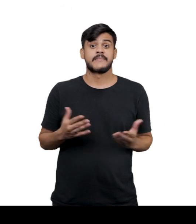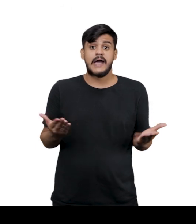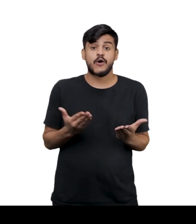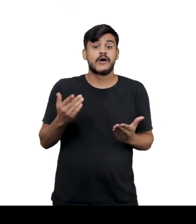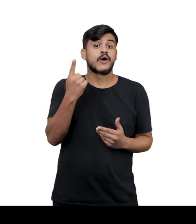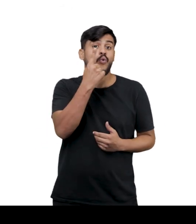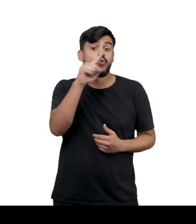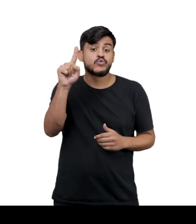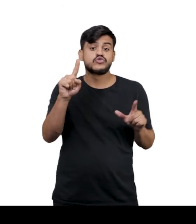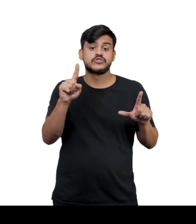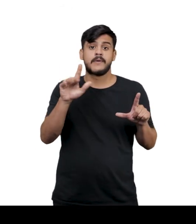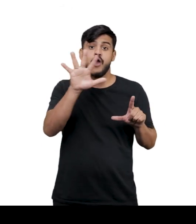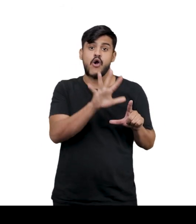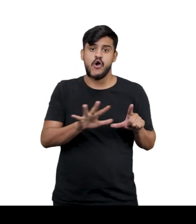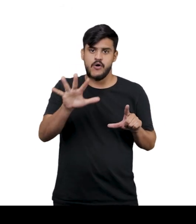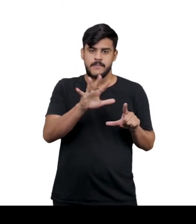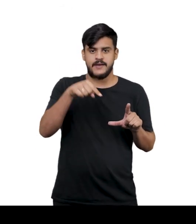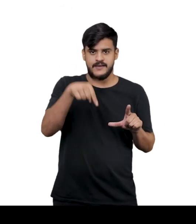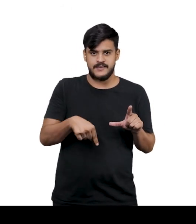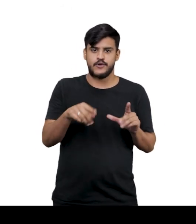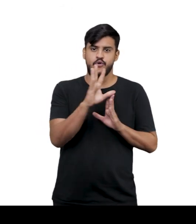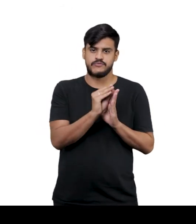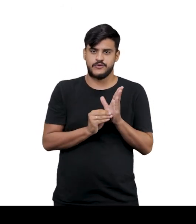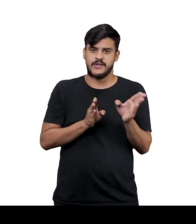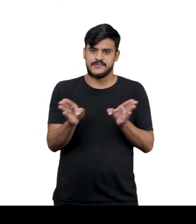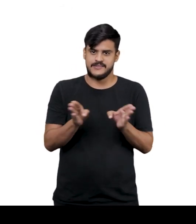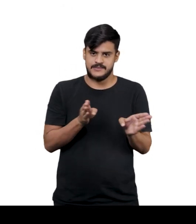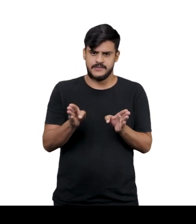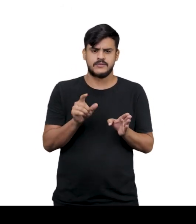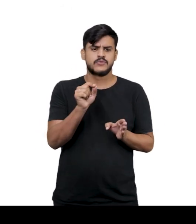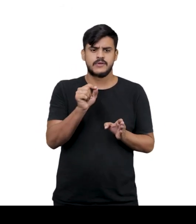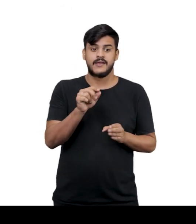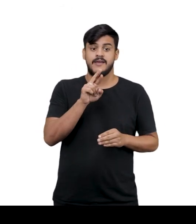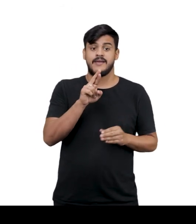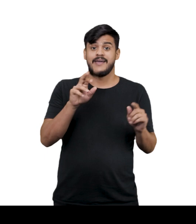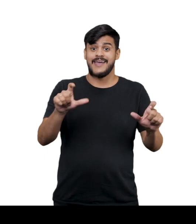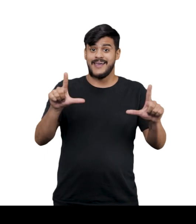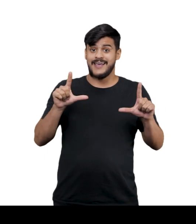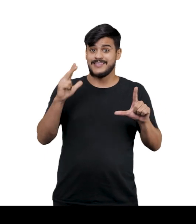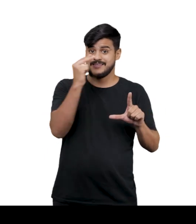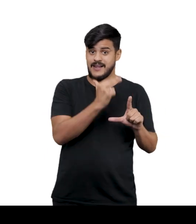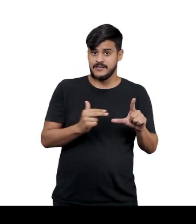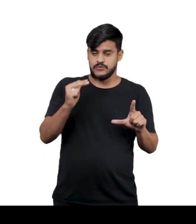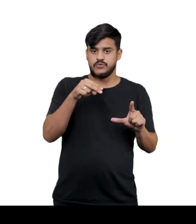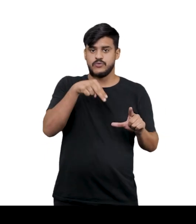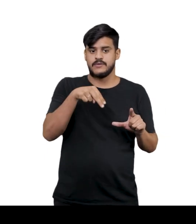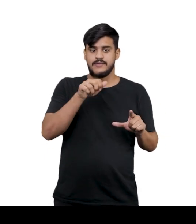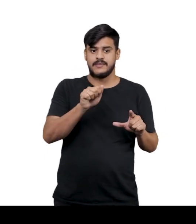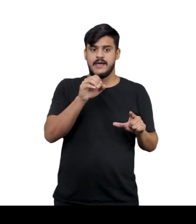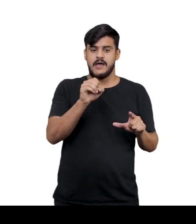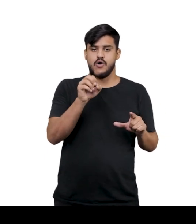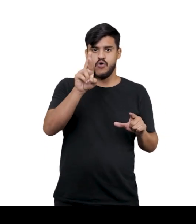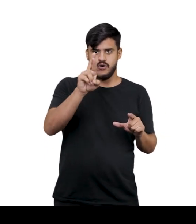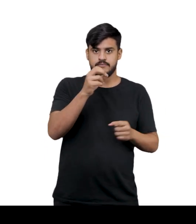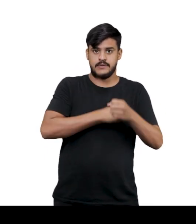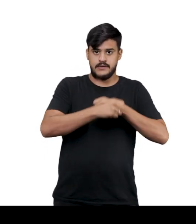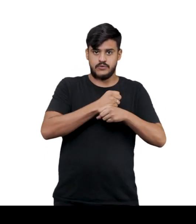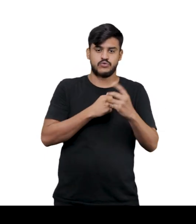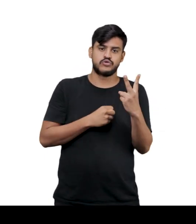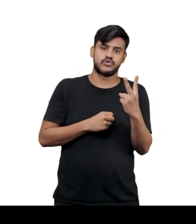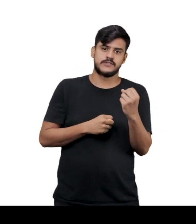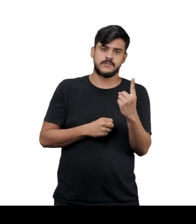Por fim, a última obra tratada neste conteúdo de acessibilidade é Retrato de Naor, produzida